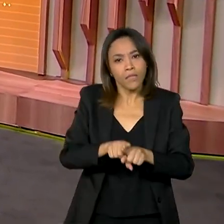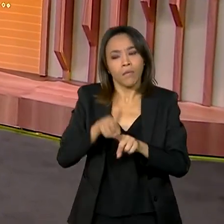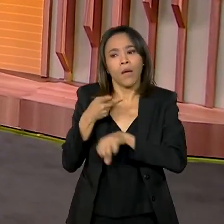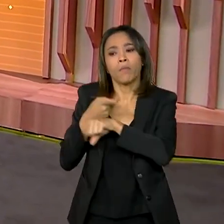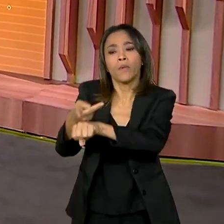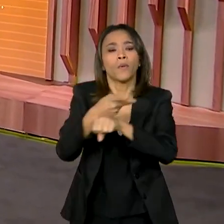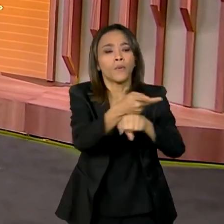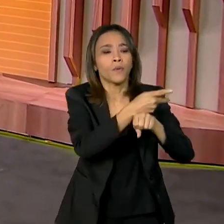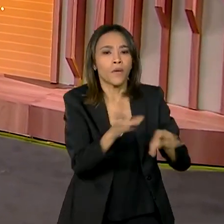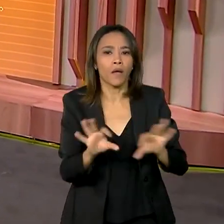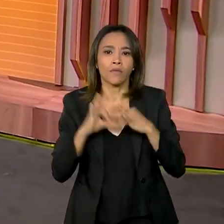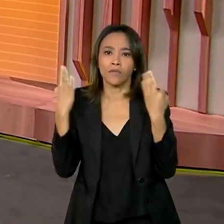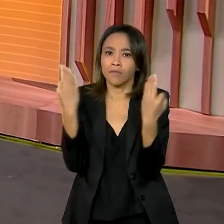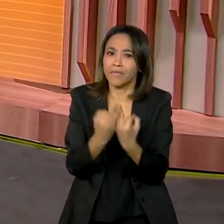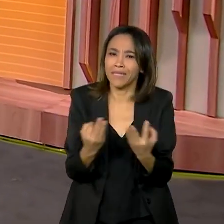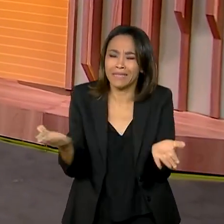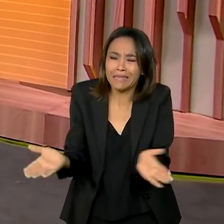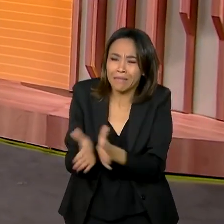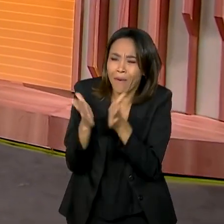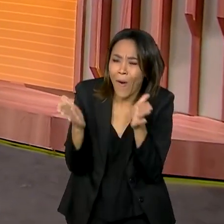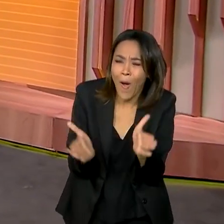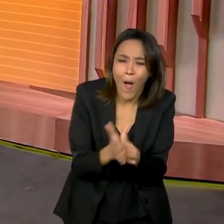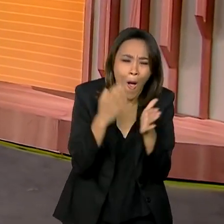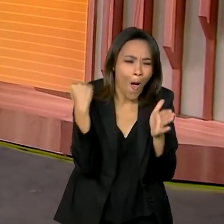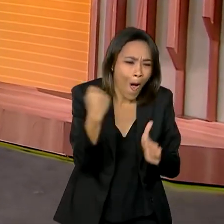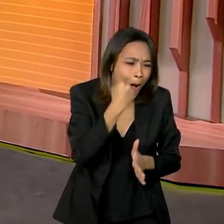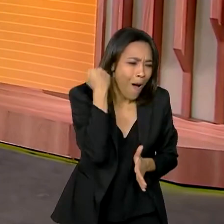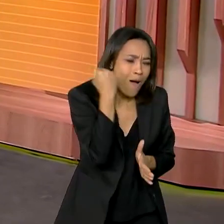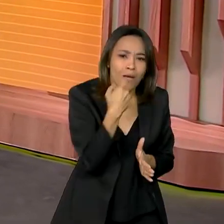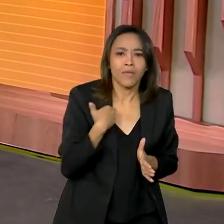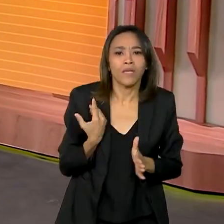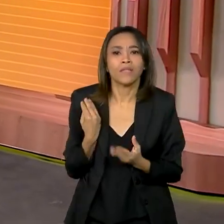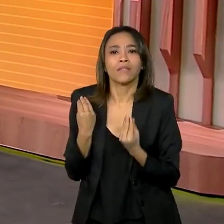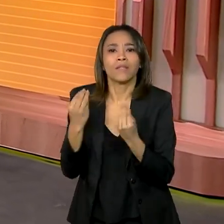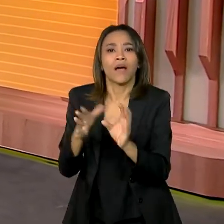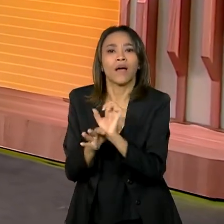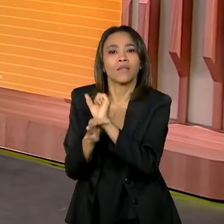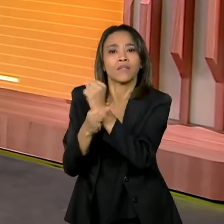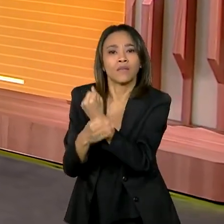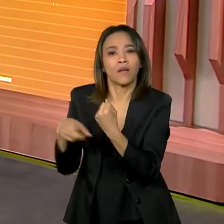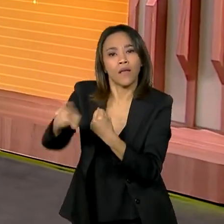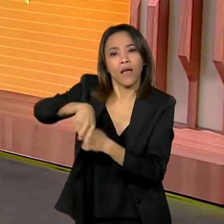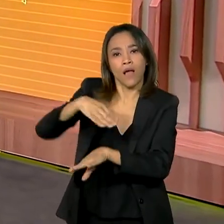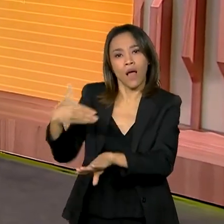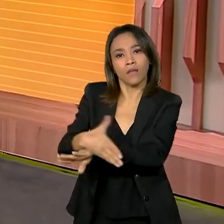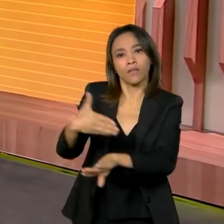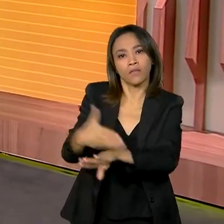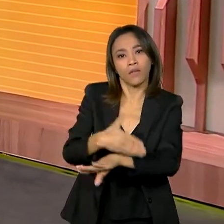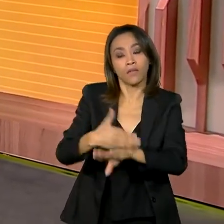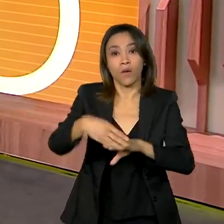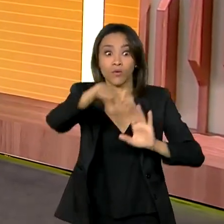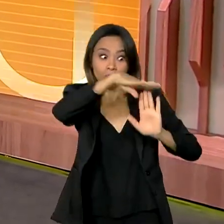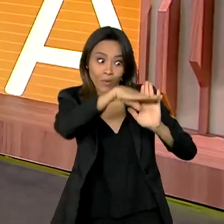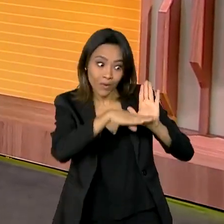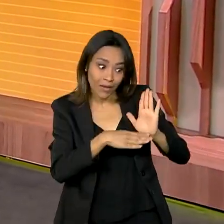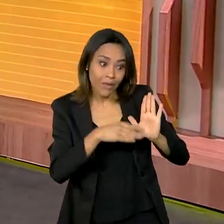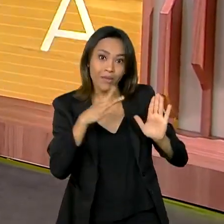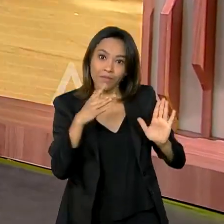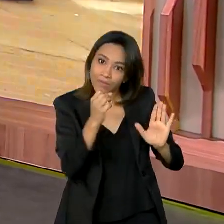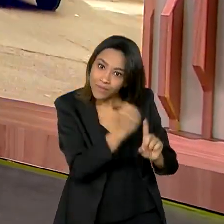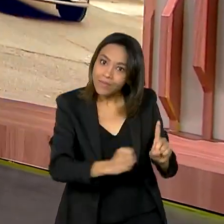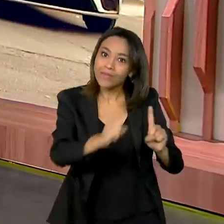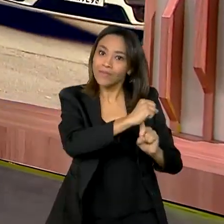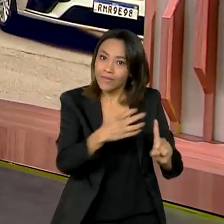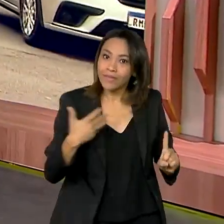famílias que estejam em situação de extrema pobreza e garantir a elas acesso aos benefícios dos programas sociais do governo